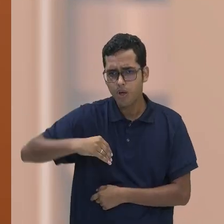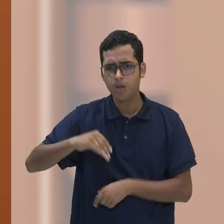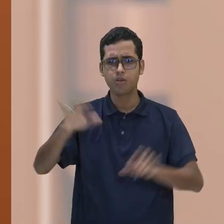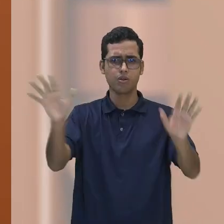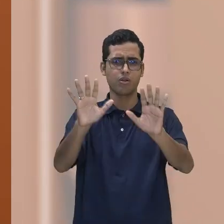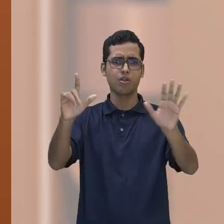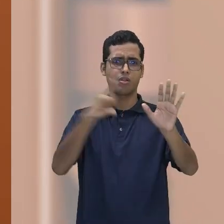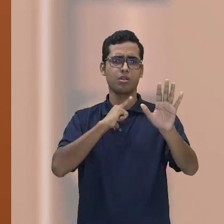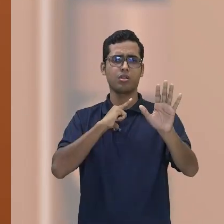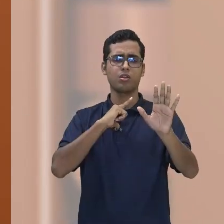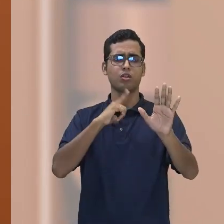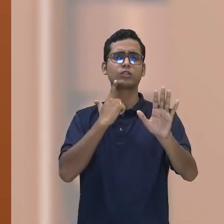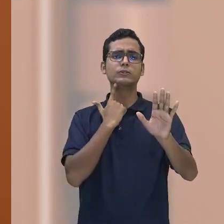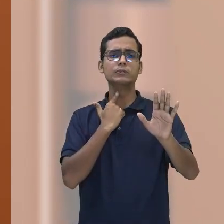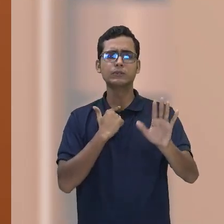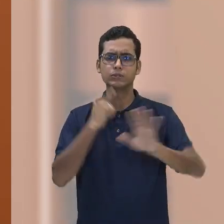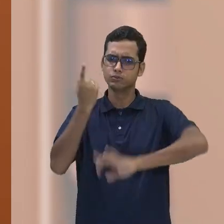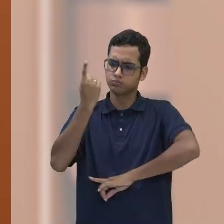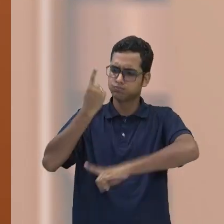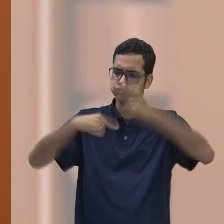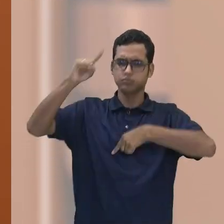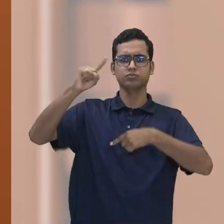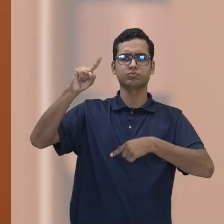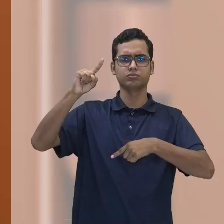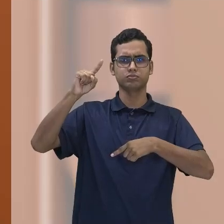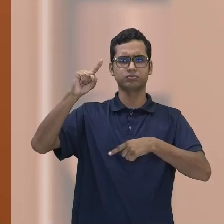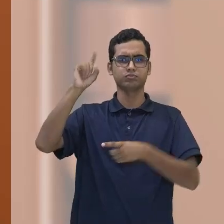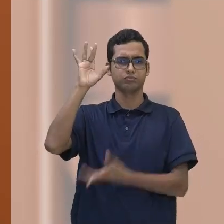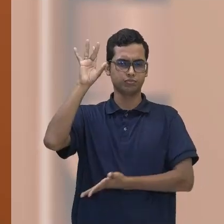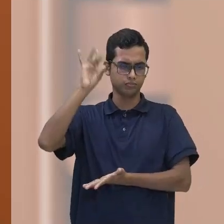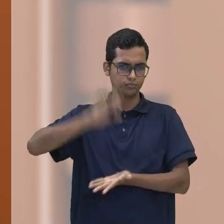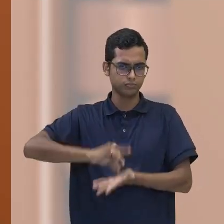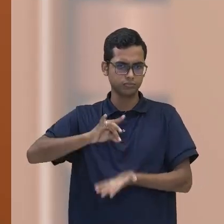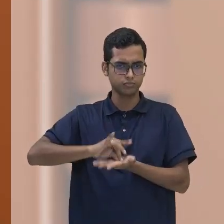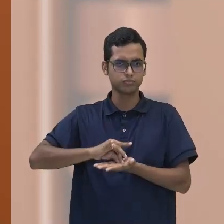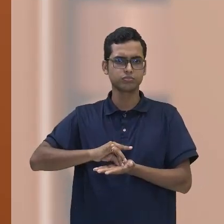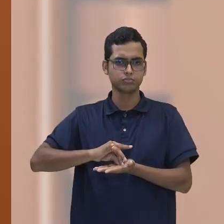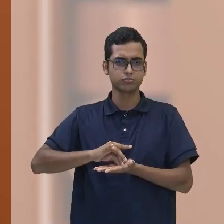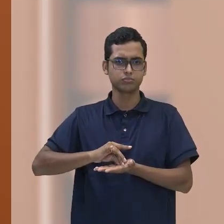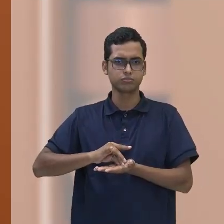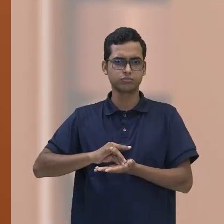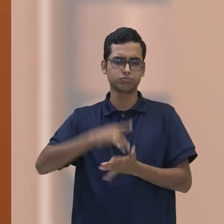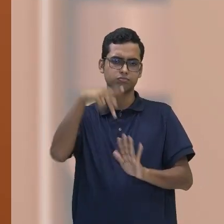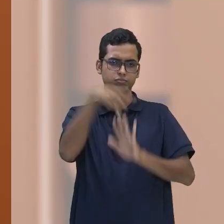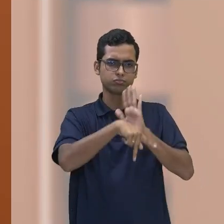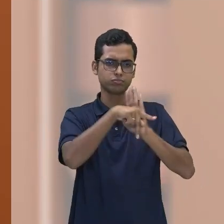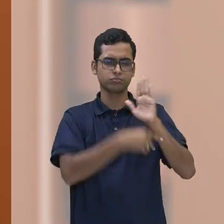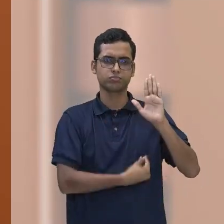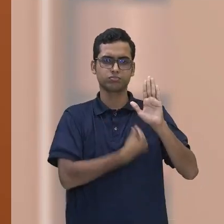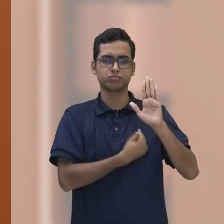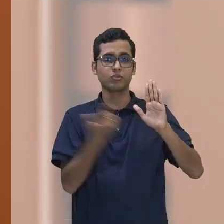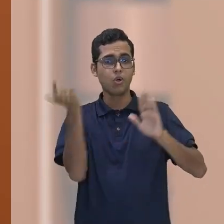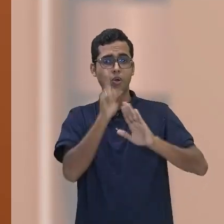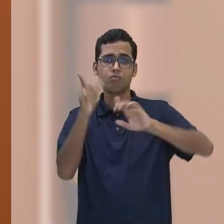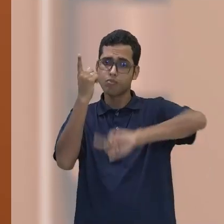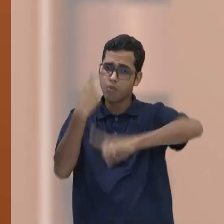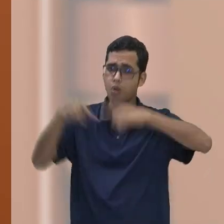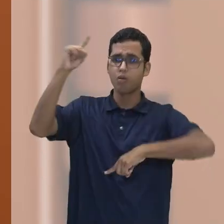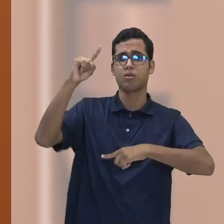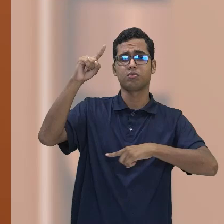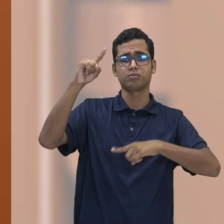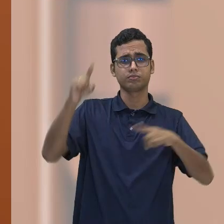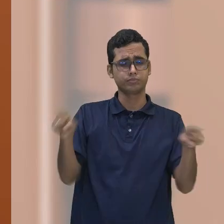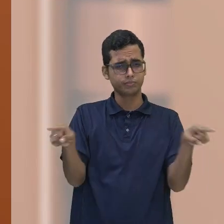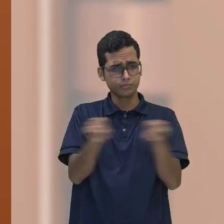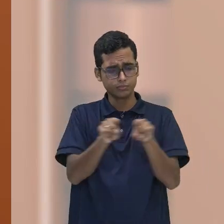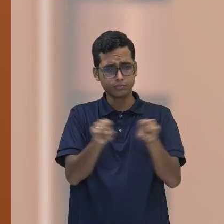de potência. Então eu vou me reinventar. Eu reinvento o meu projeto de existência. Eu reconstruo o meu